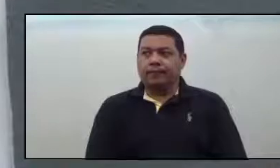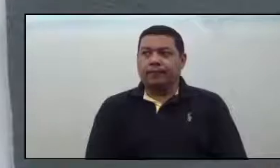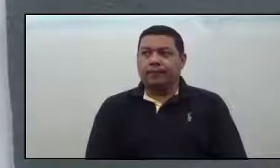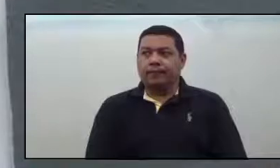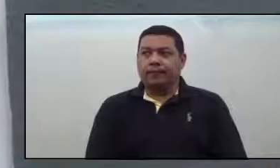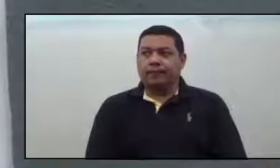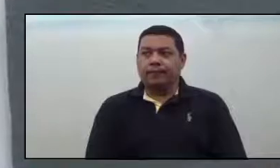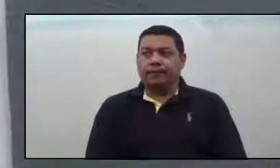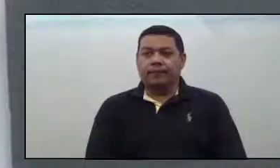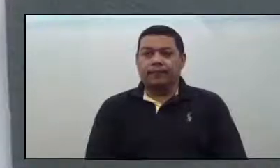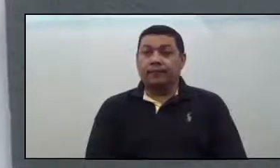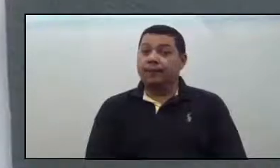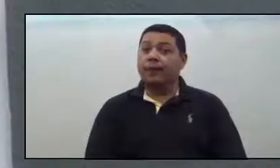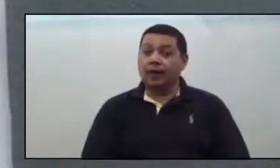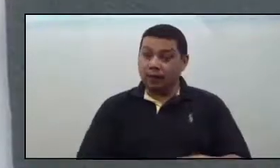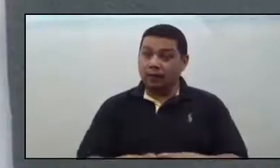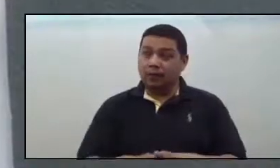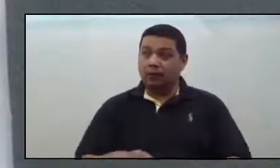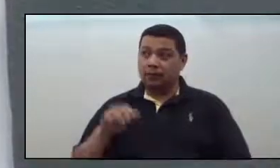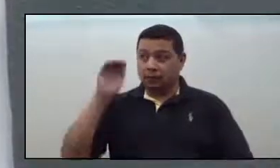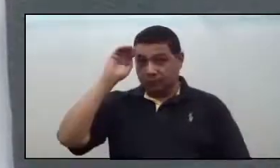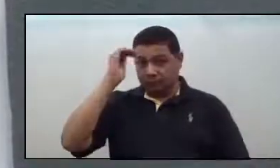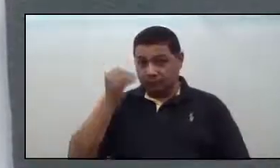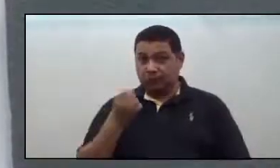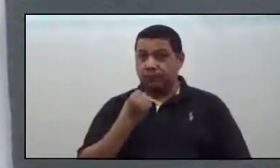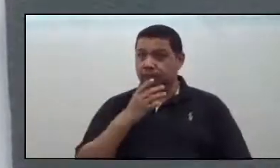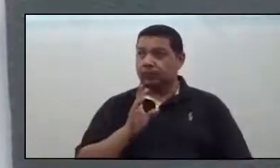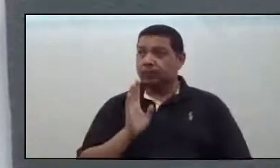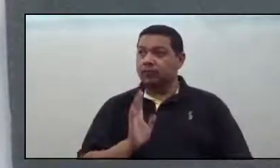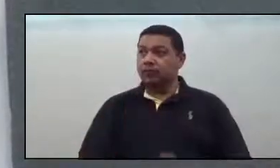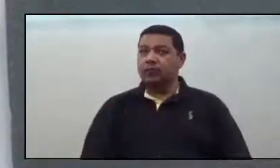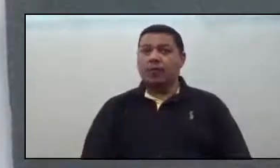o prefeito Adaito Fúria, de atender também